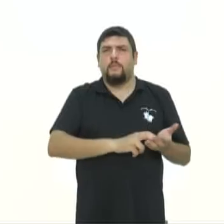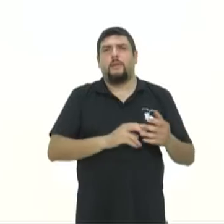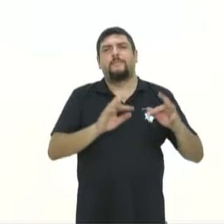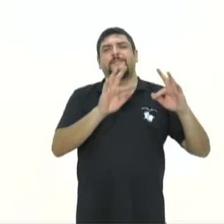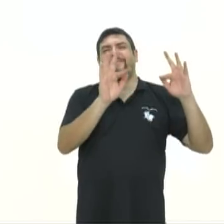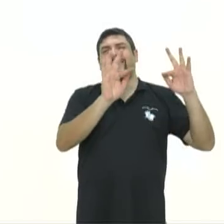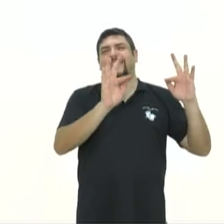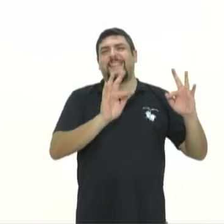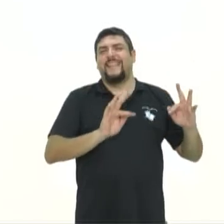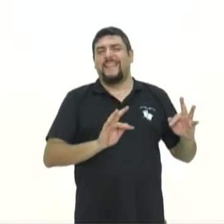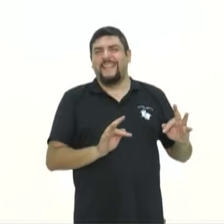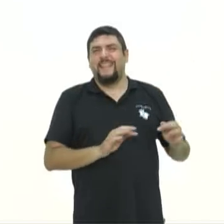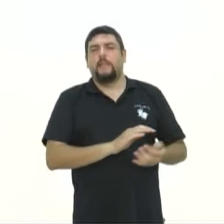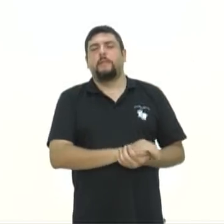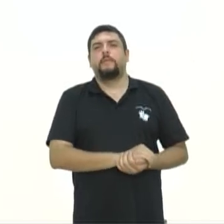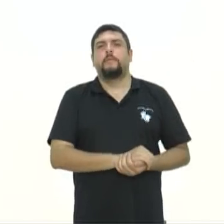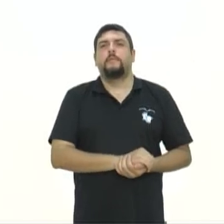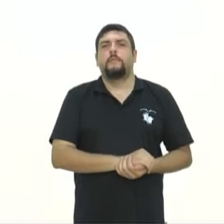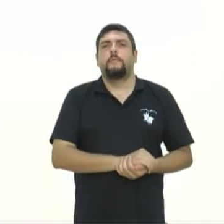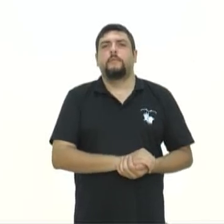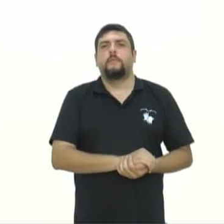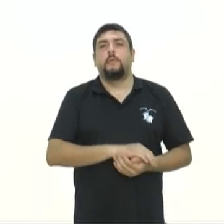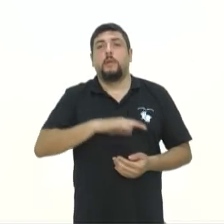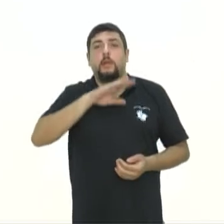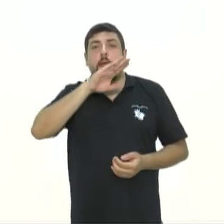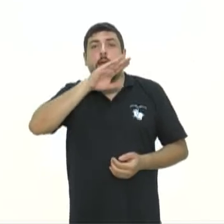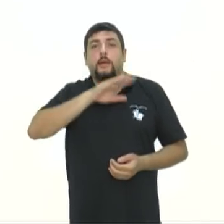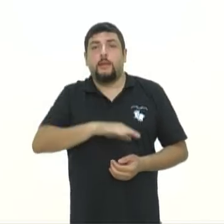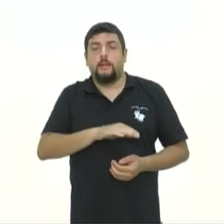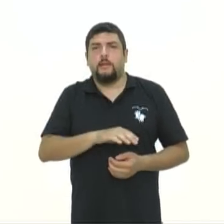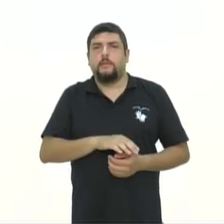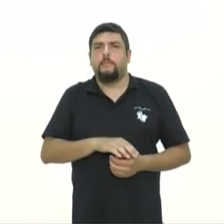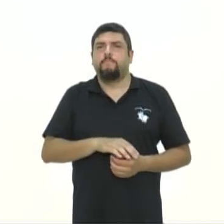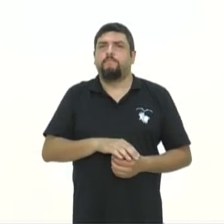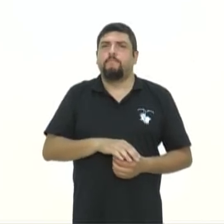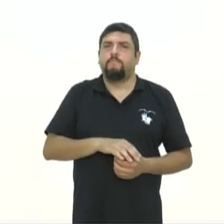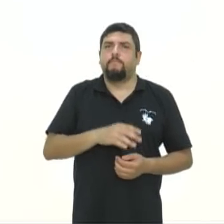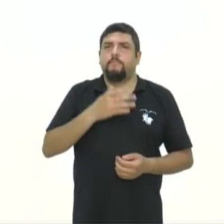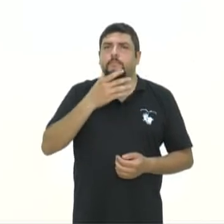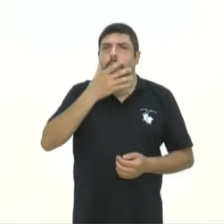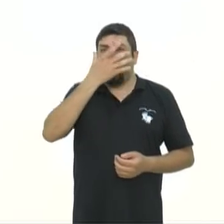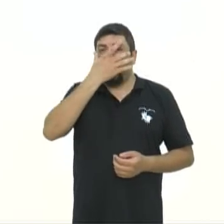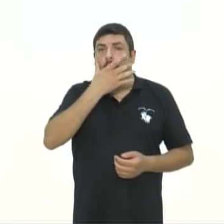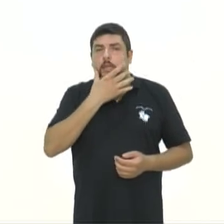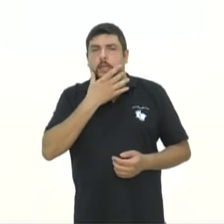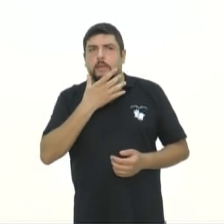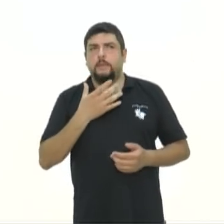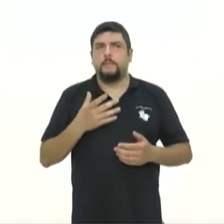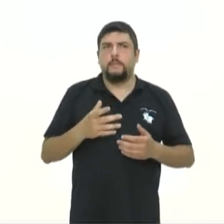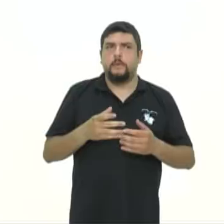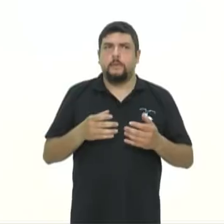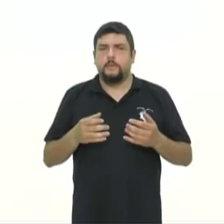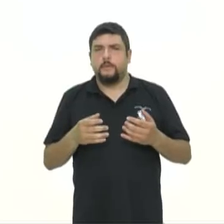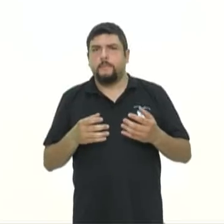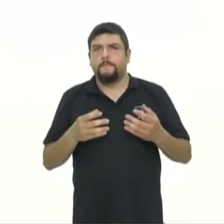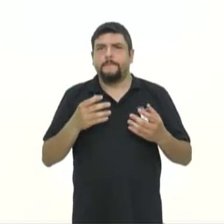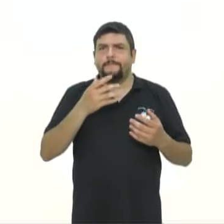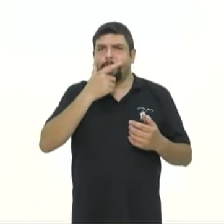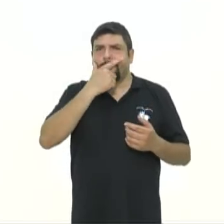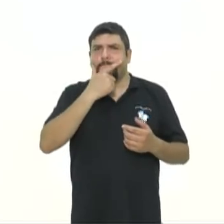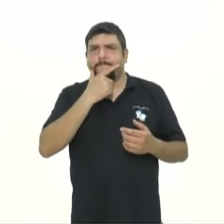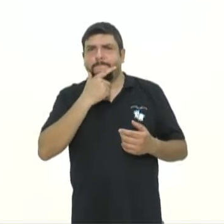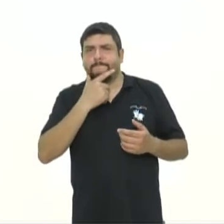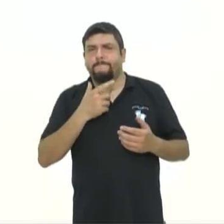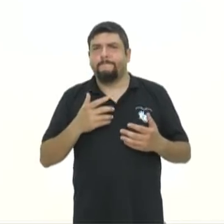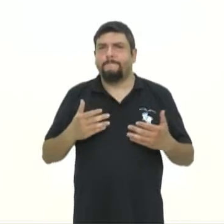notas e dinheiro ali na mão. À tarde, já aparece ela com os boletos de contas a pagar e ali, né, vocês têm a imagem